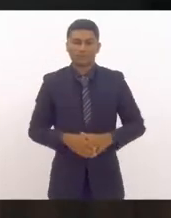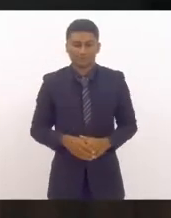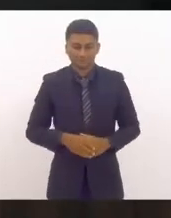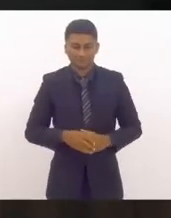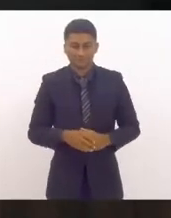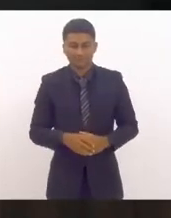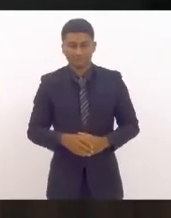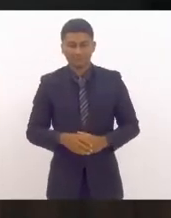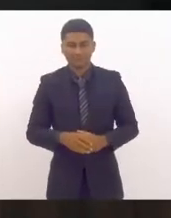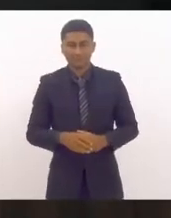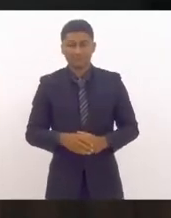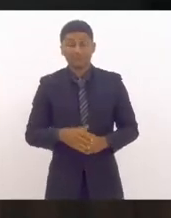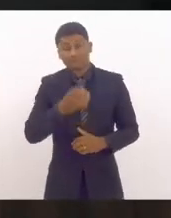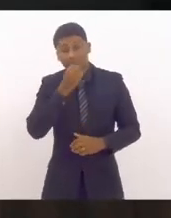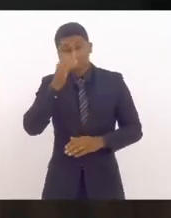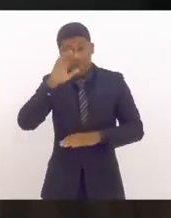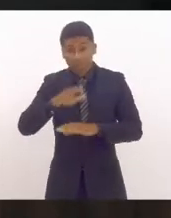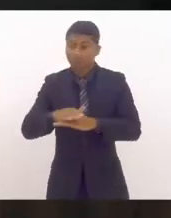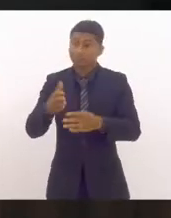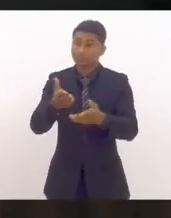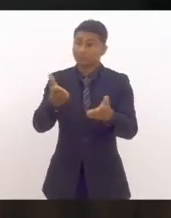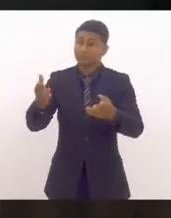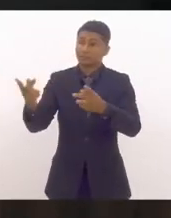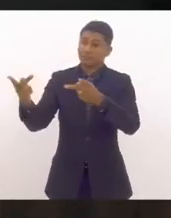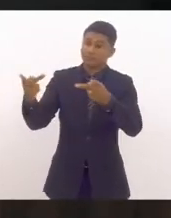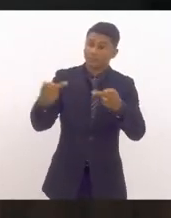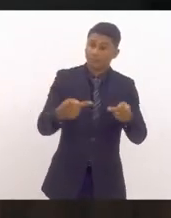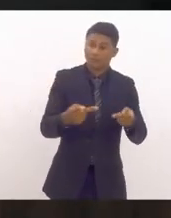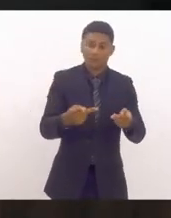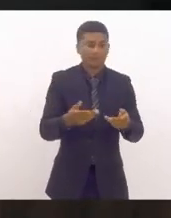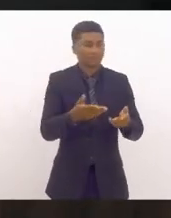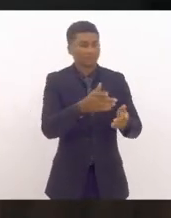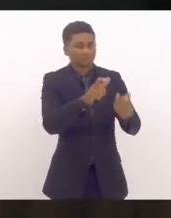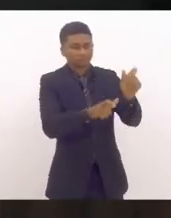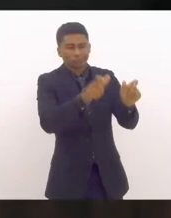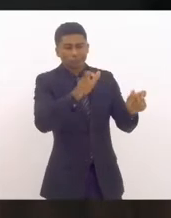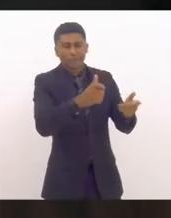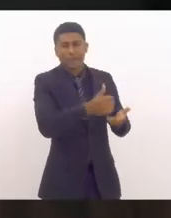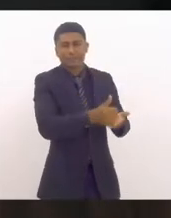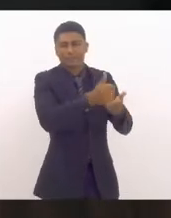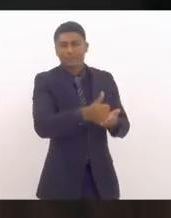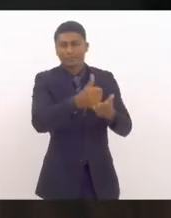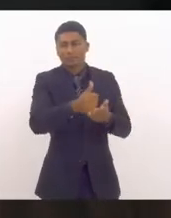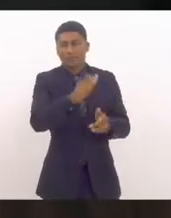Boa tarde a os nossos visitantes, as assessoras e assessores.